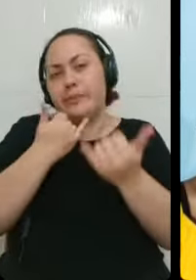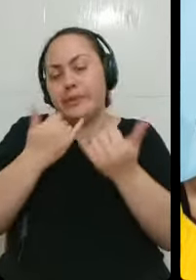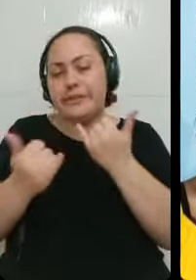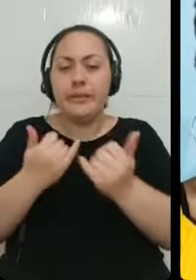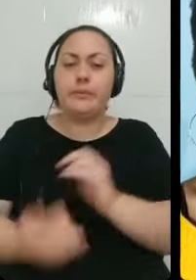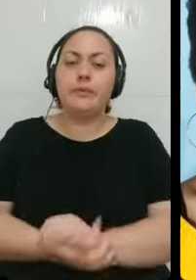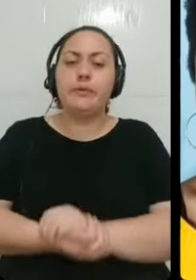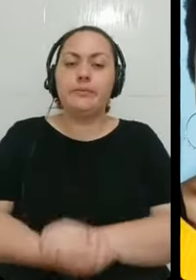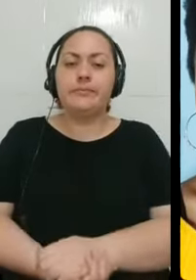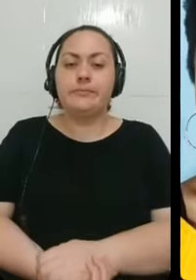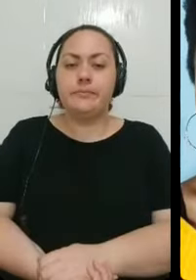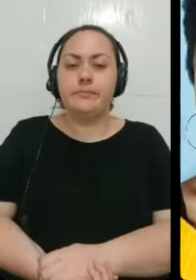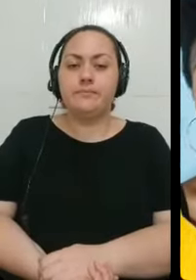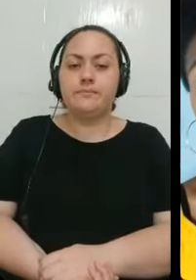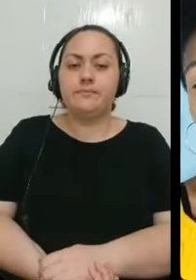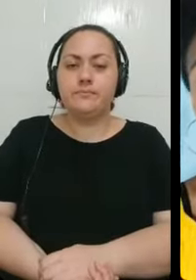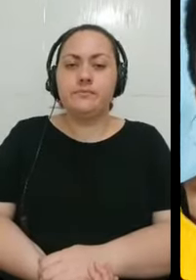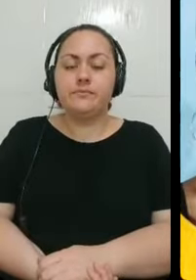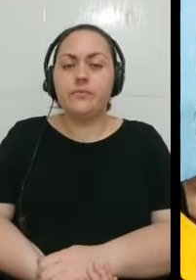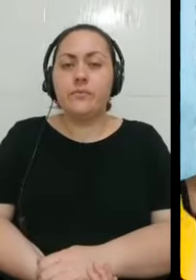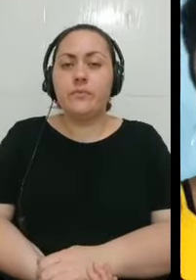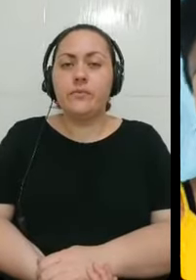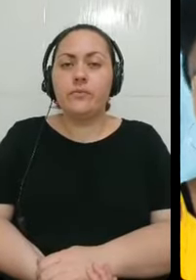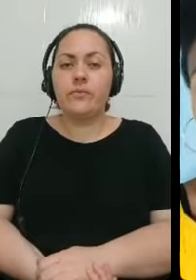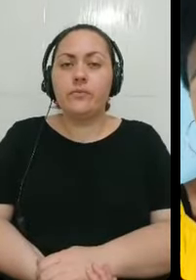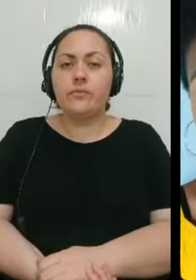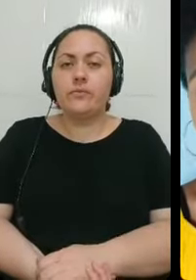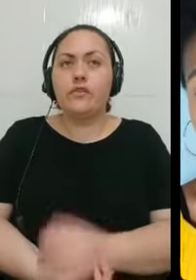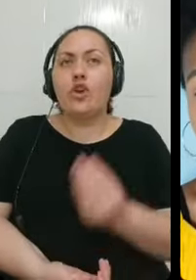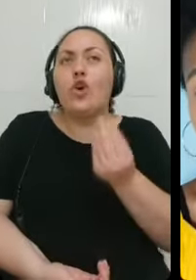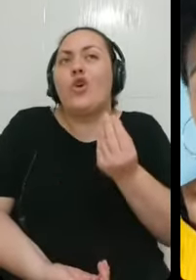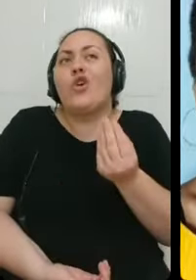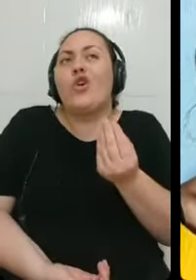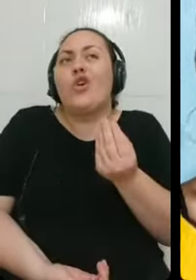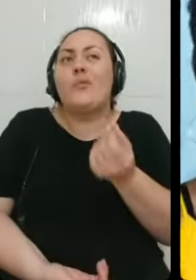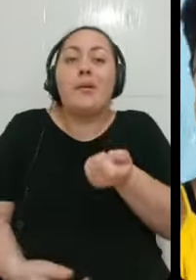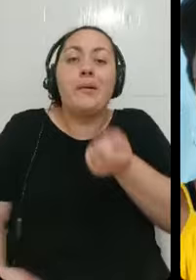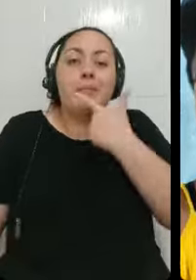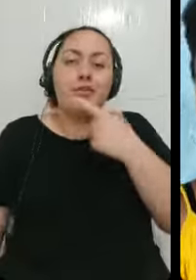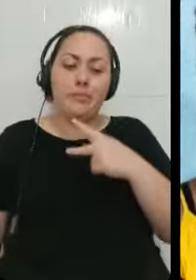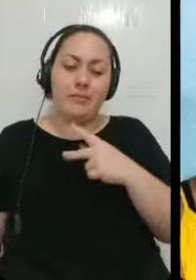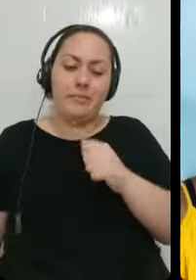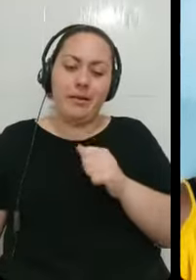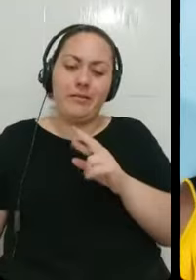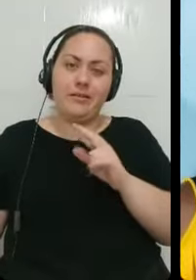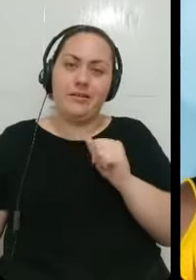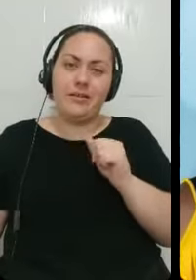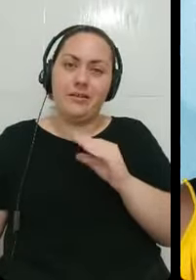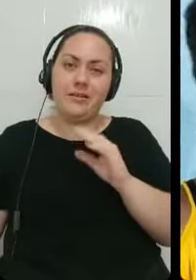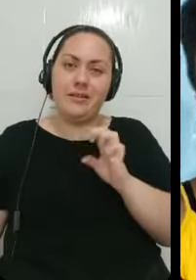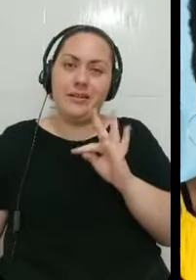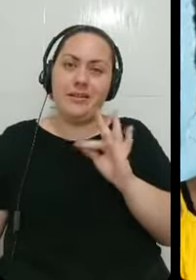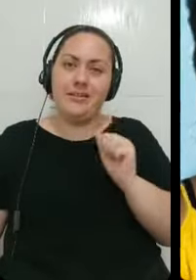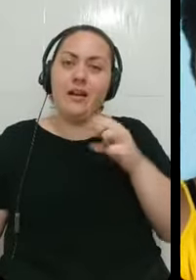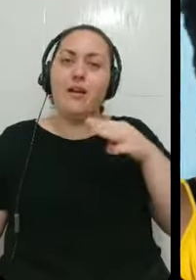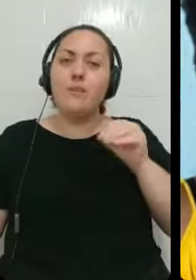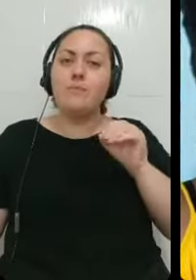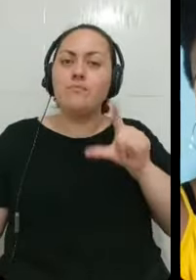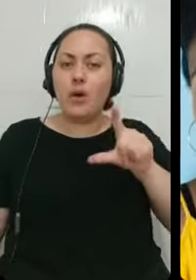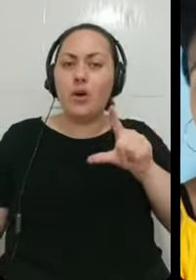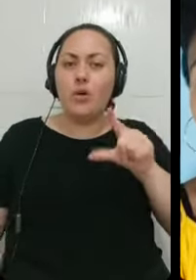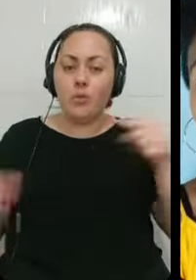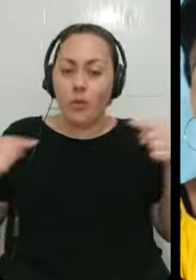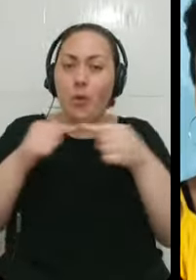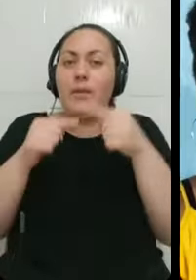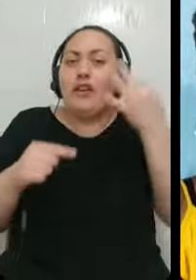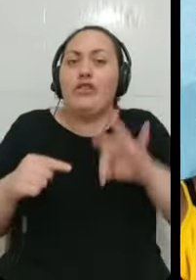ah, como é que o paracetamol sabe onde é que dói, entendeu? É uma curiosidade que às vezes as pessoas têm, daí a gente, ah, por que a gente não Também traz em forma de tenho,